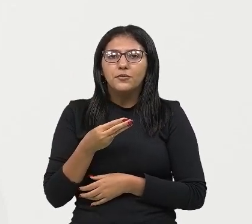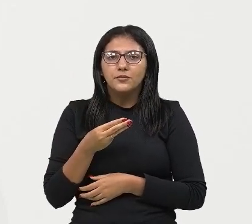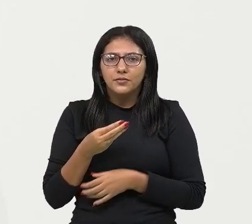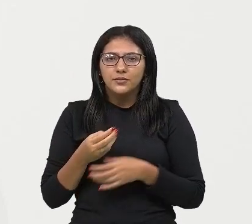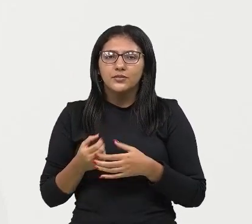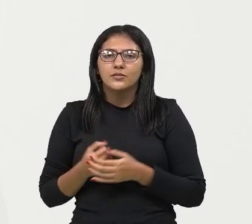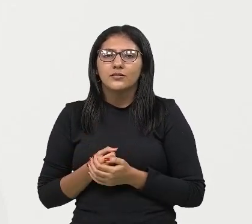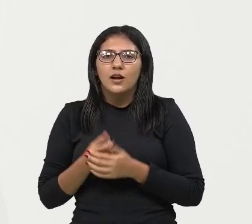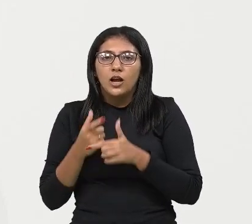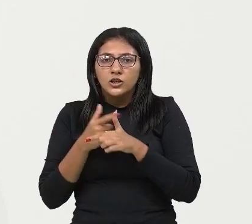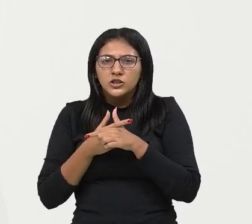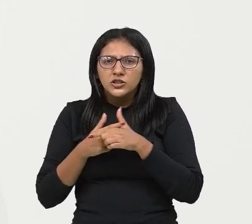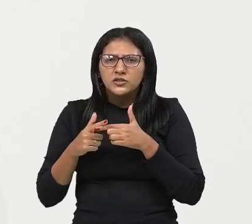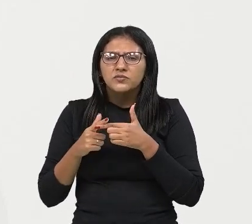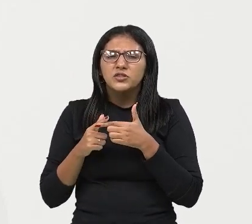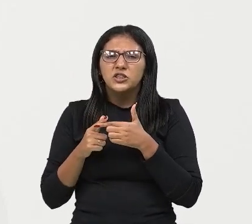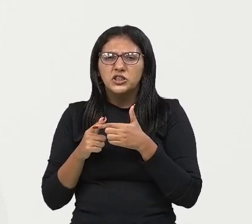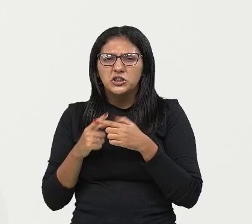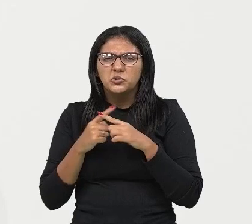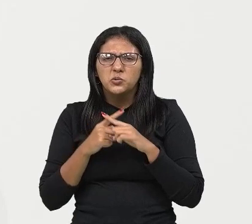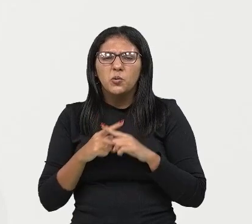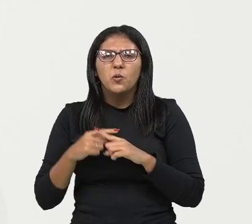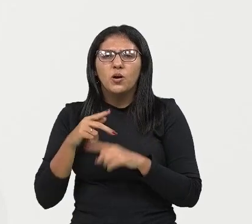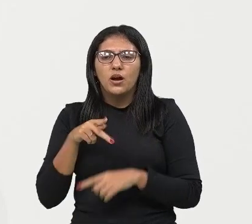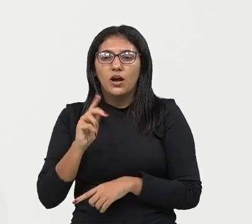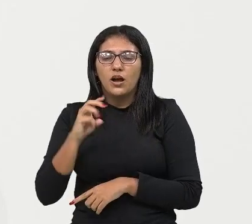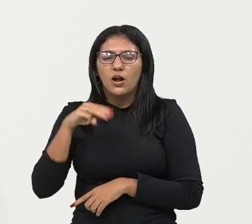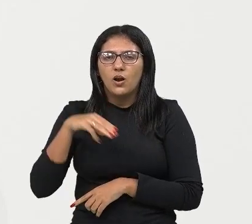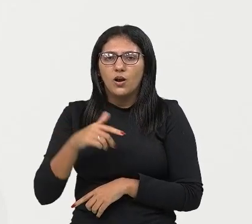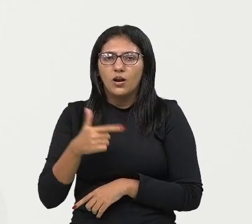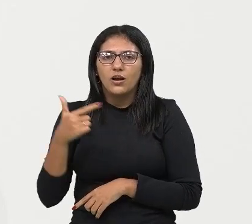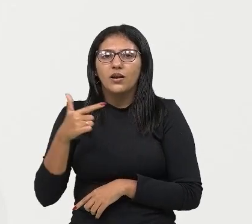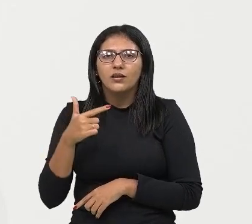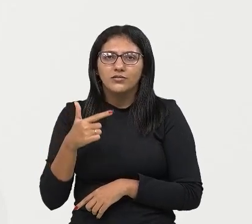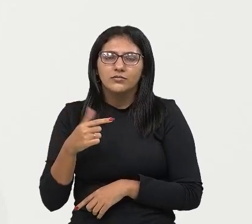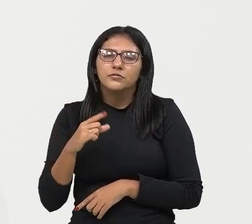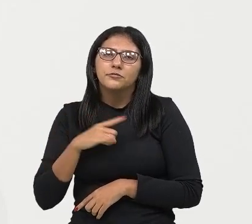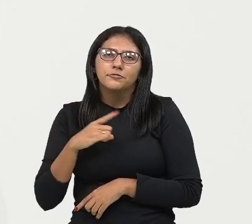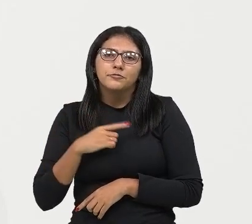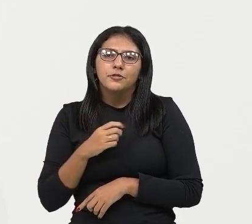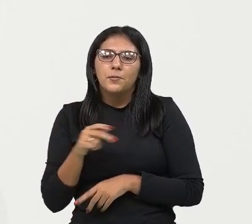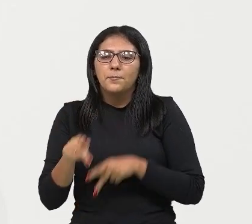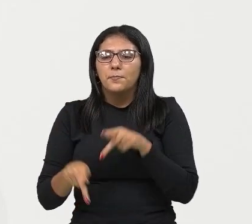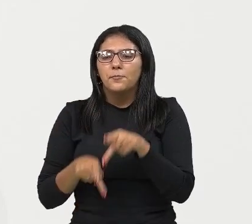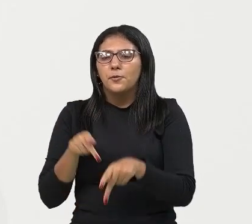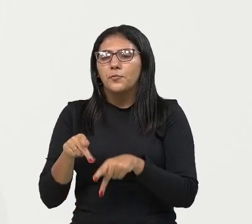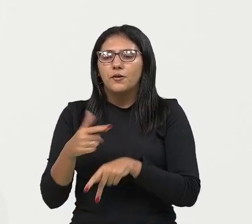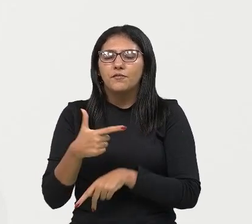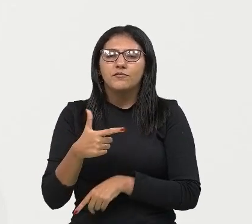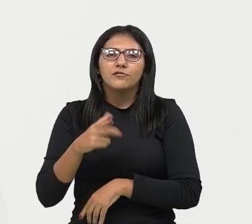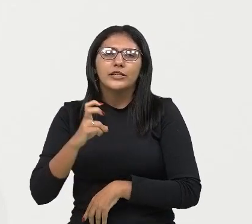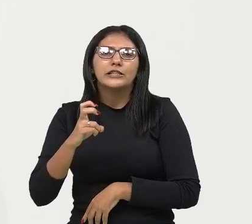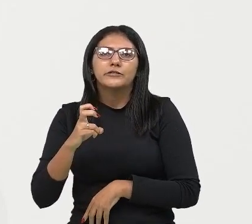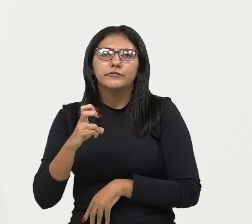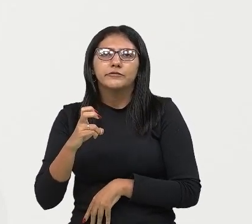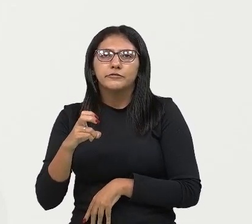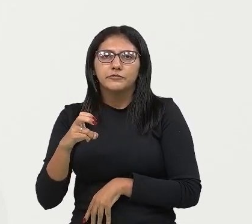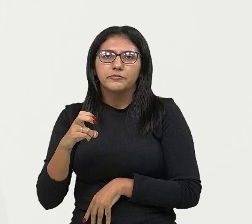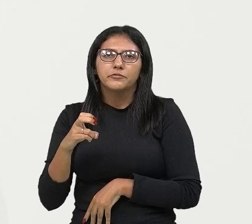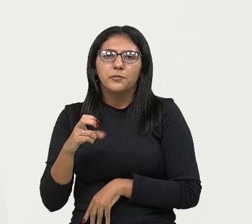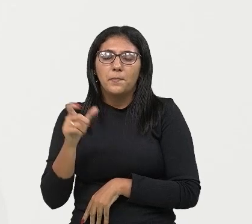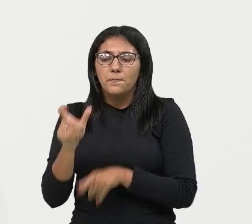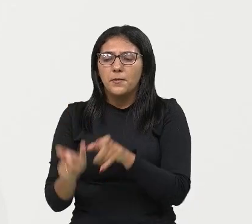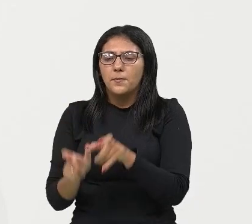do território, atualmente nós temos 25 habitantes por quilômetro quadrado. Então, é pouca